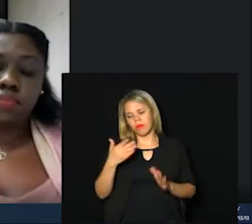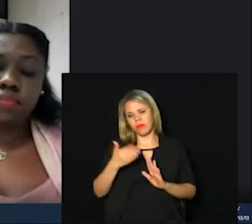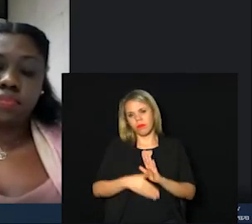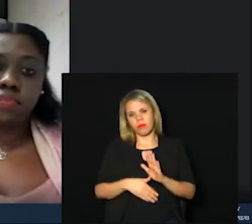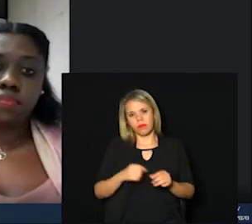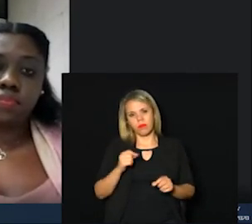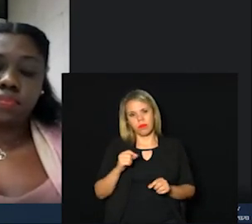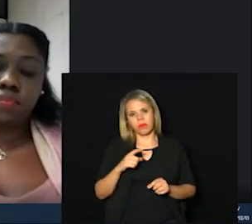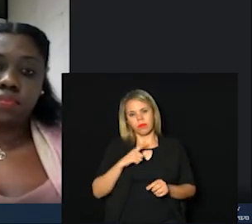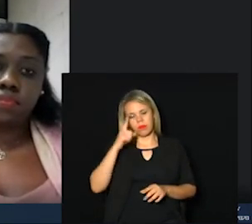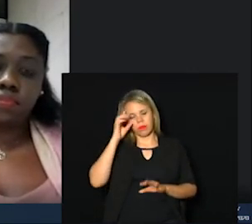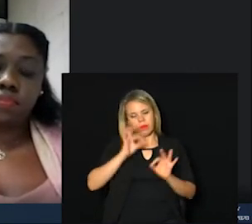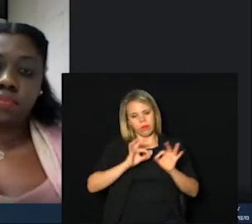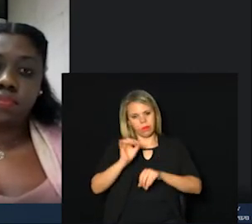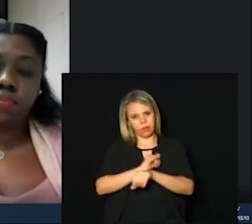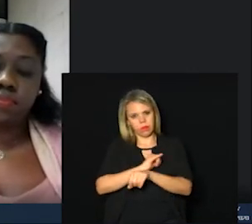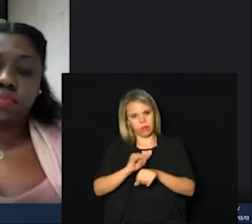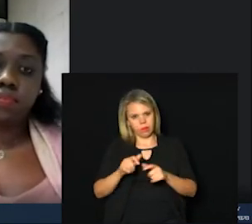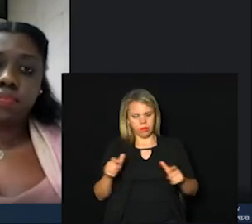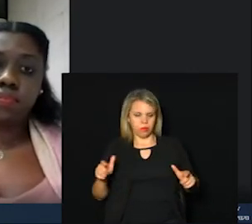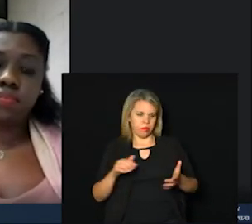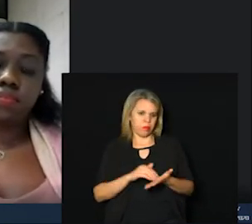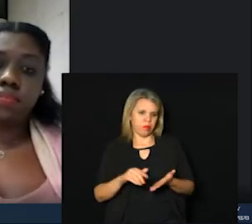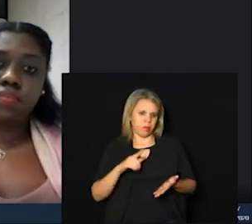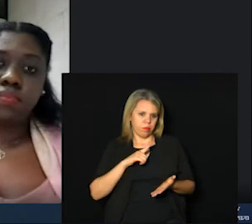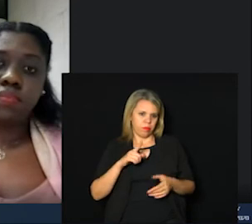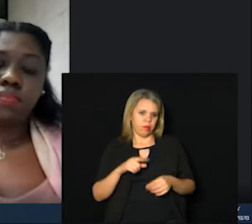uma criatividade muito grande que a secretaria tem